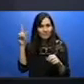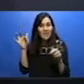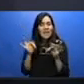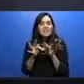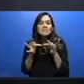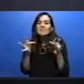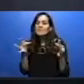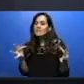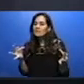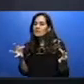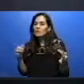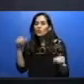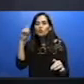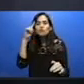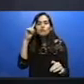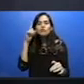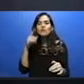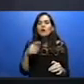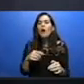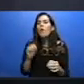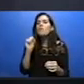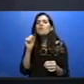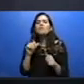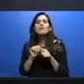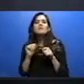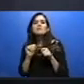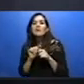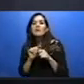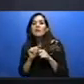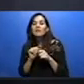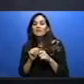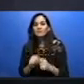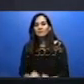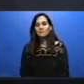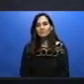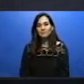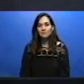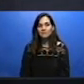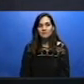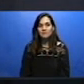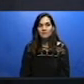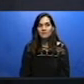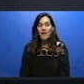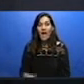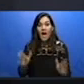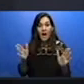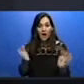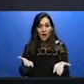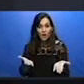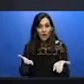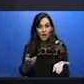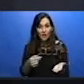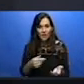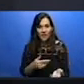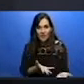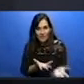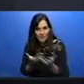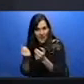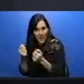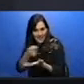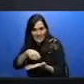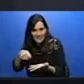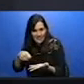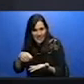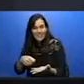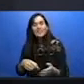quando ir, né? Numa viagem aí de Florianópolis até Belo Horizonte. Bom, e agora vamos escrever? Vocês